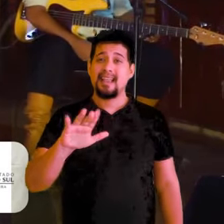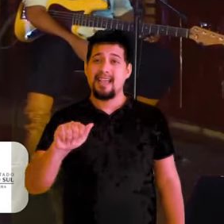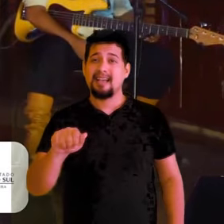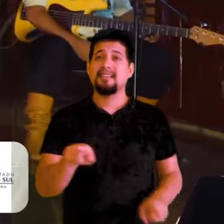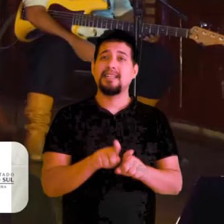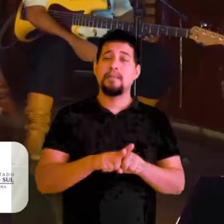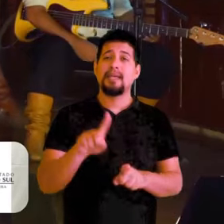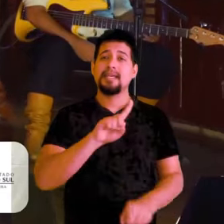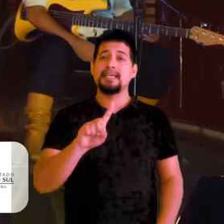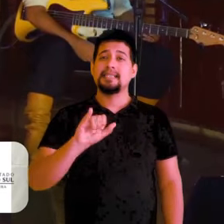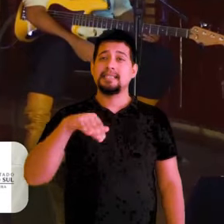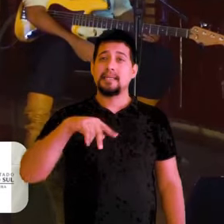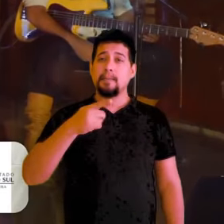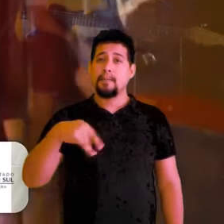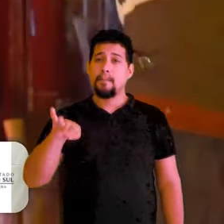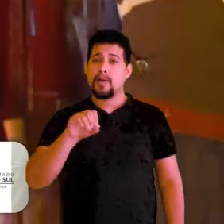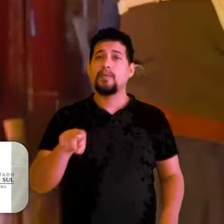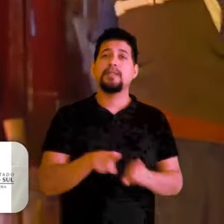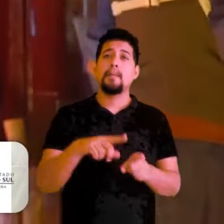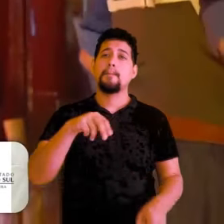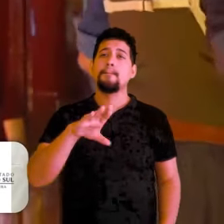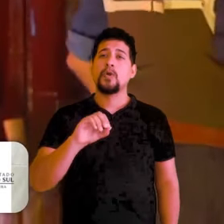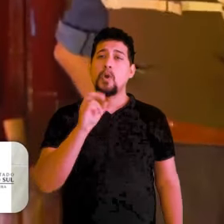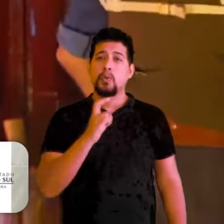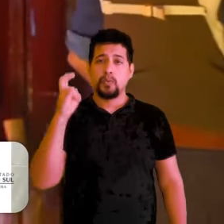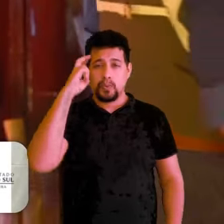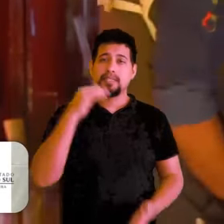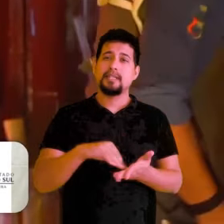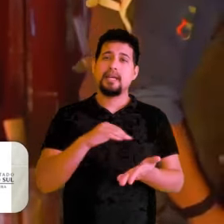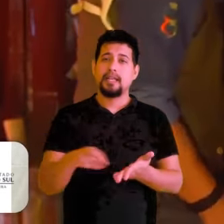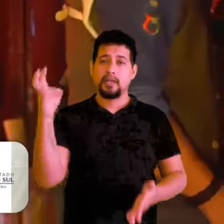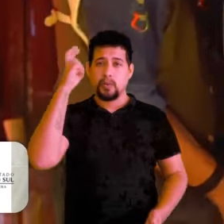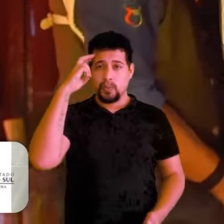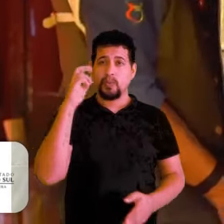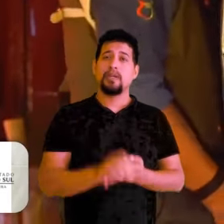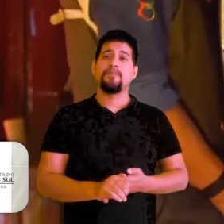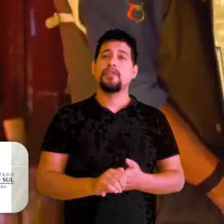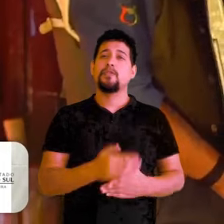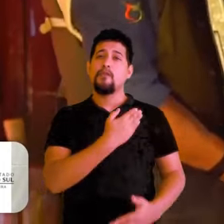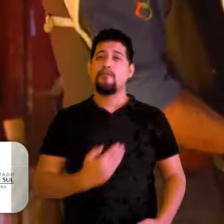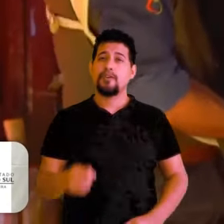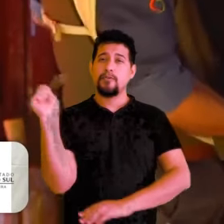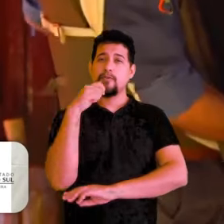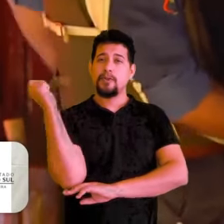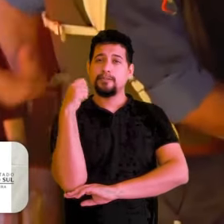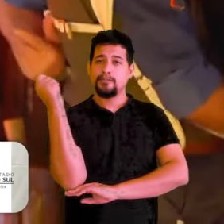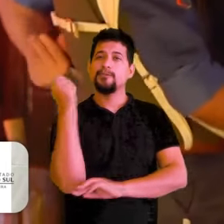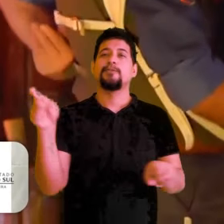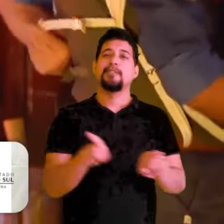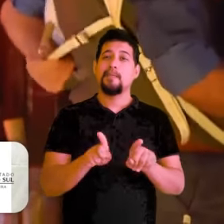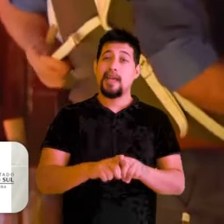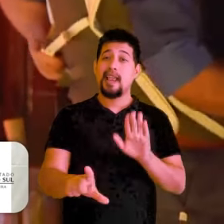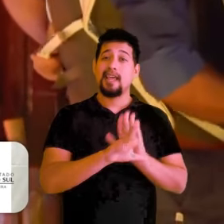da Rei Verde e da Zimpão. E financiamento da Procultura, da Secretaria da Cultura do Governo do Estado do Rio Grande